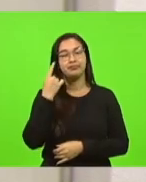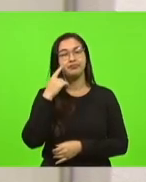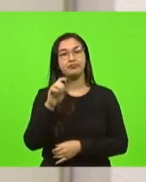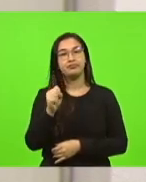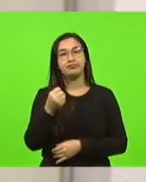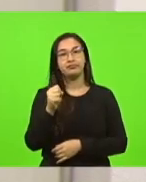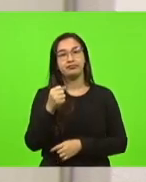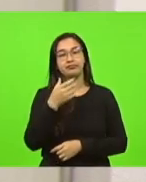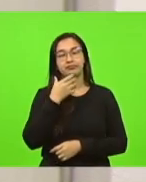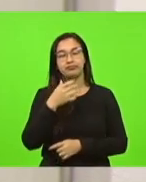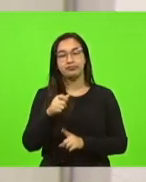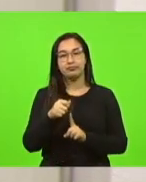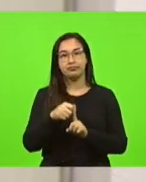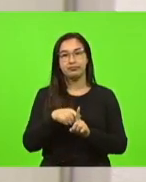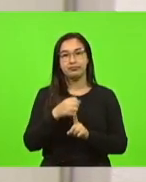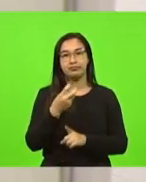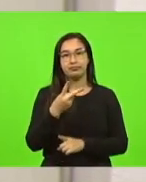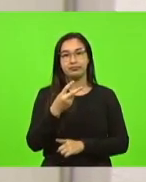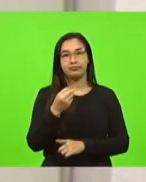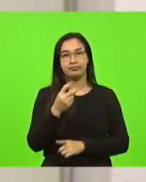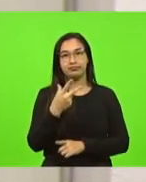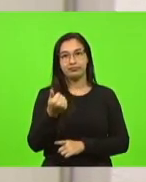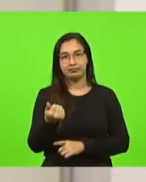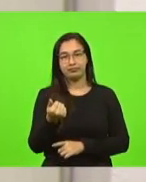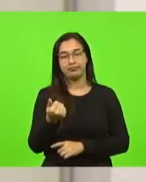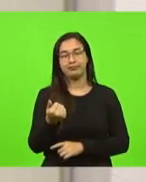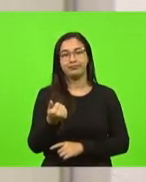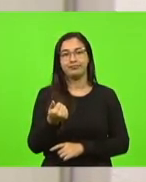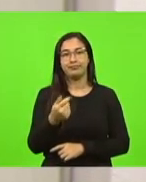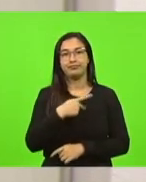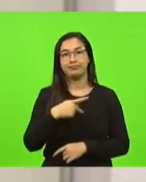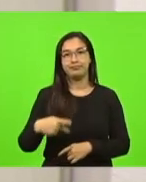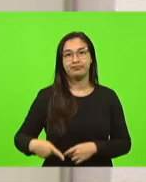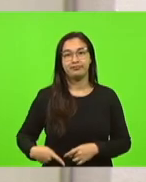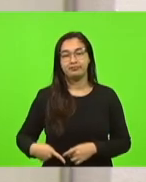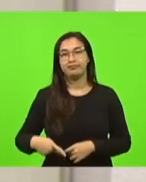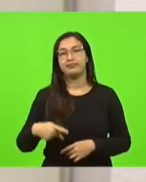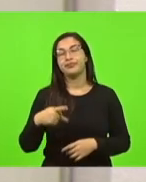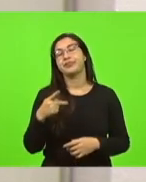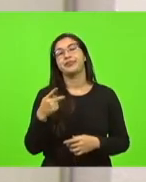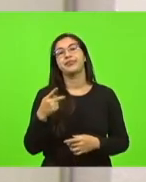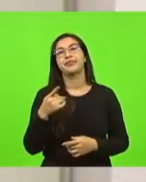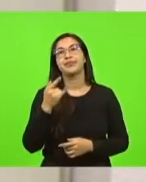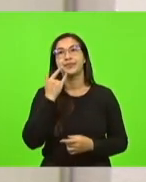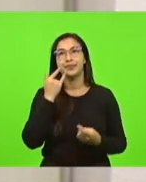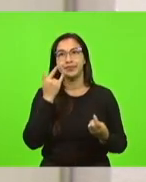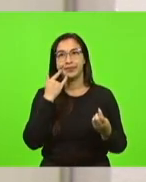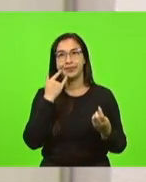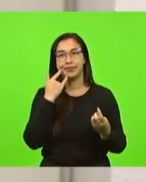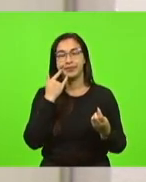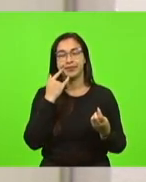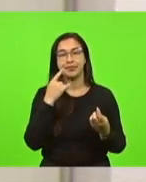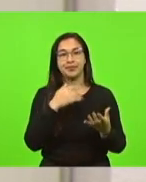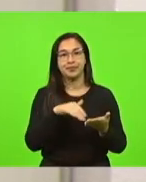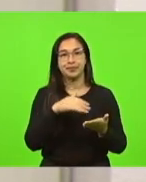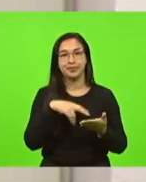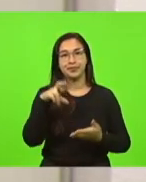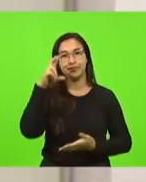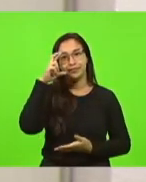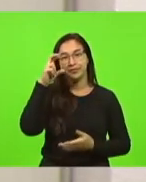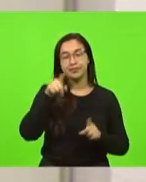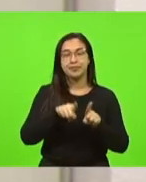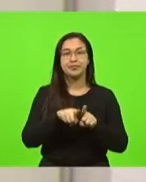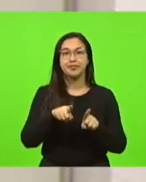de dezembro de 2021. Presidência, deputado Mauro de Nadal, secretaria, deputado Ricardo Alba e padre Pedro Baldiceira.